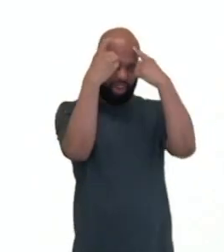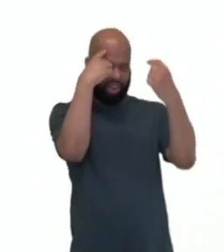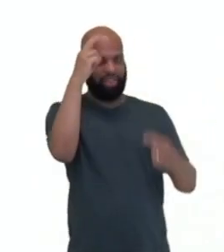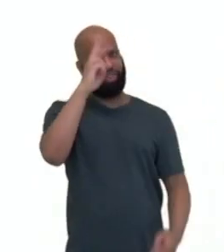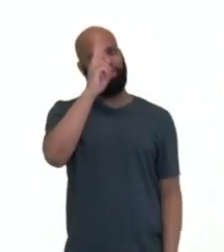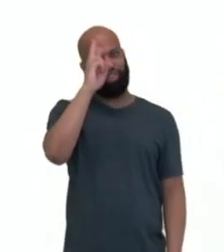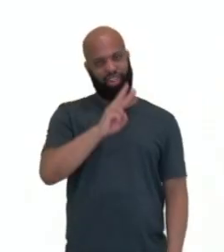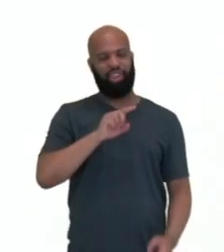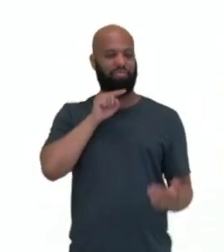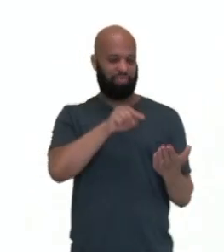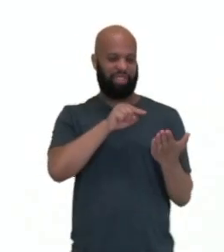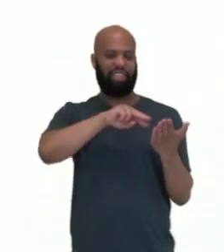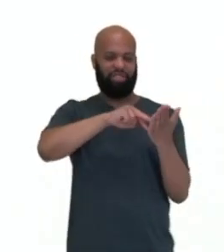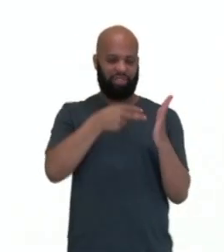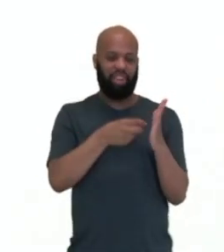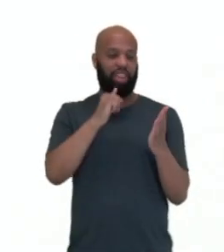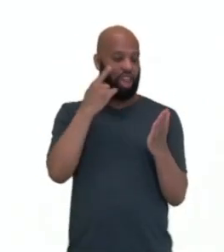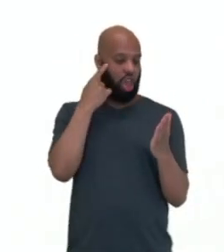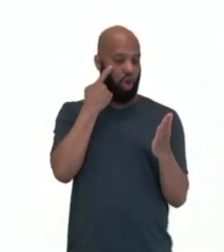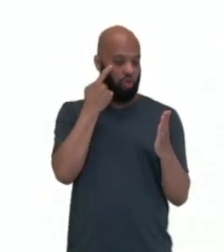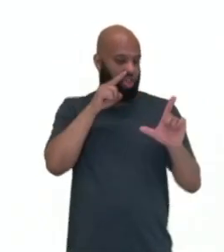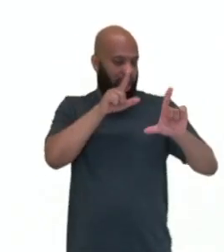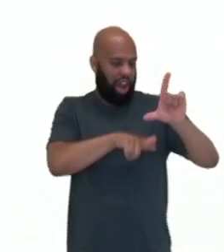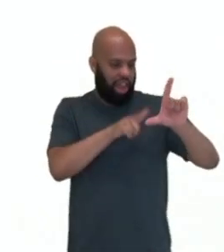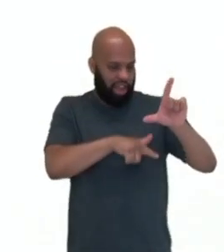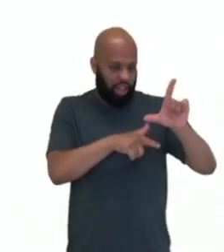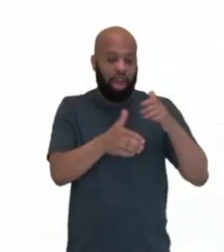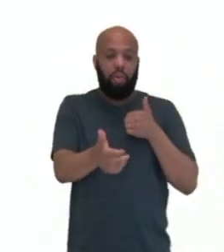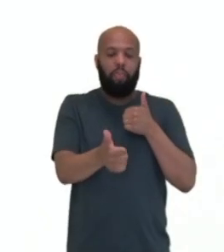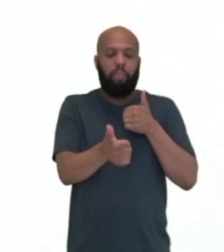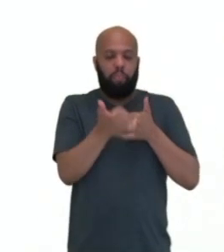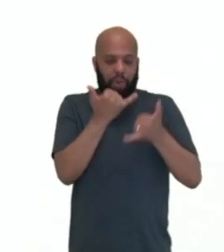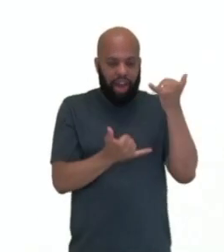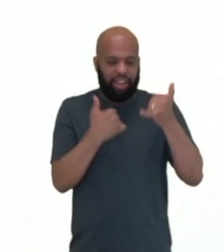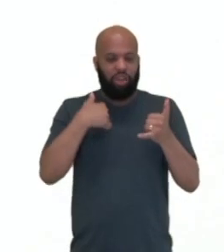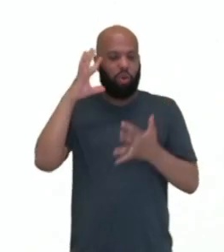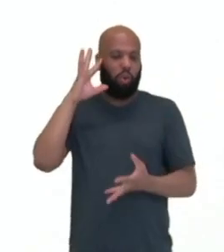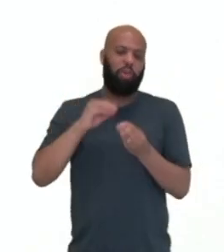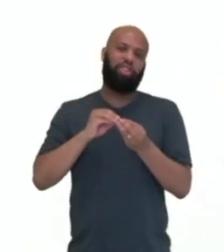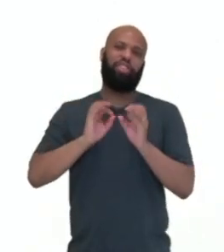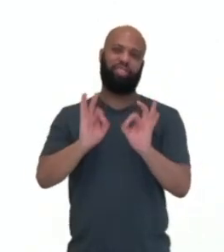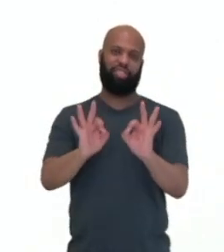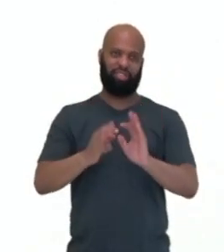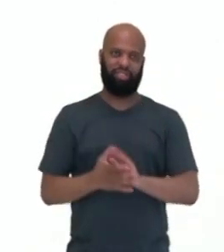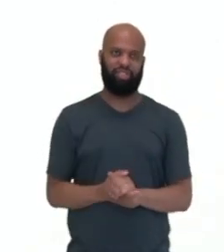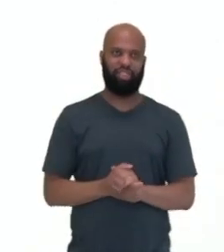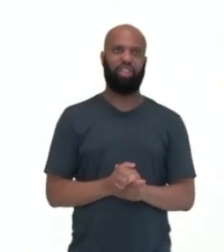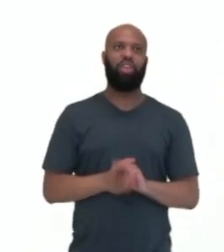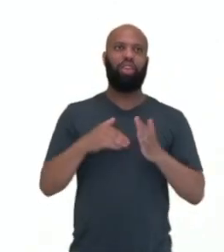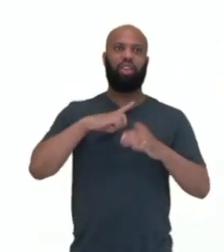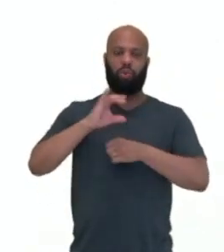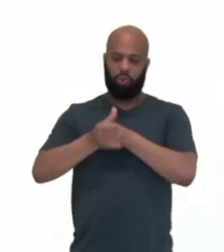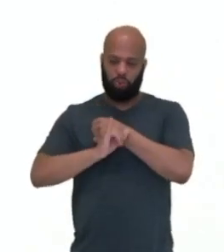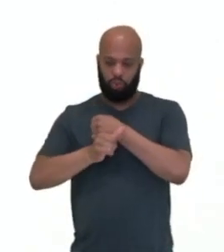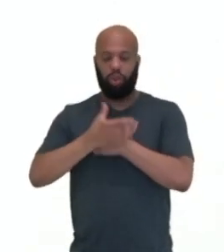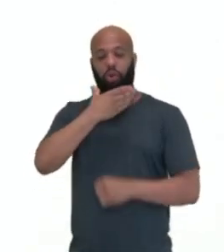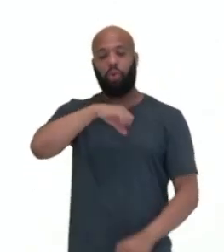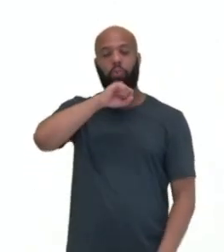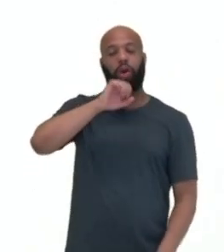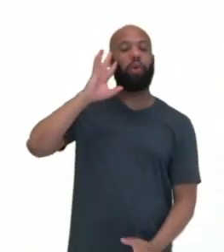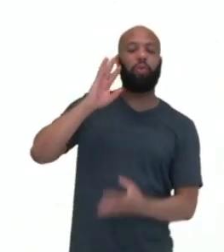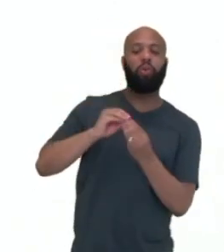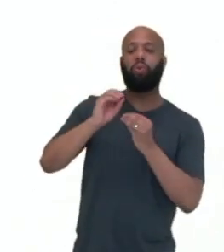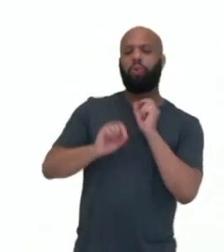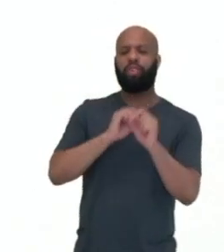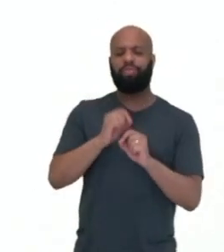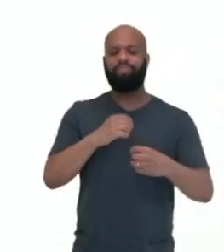ilustravam. E ao olhar para as letras, tinha a sensação de que entendia o que estava lá. Segundo a crônica, o pai então interpretava